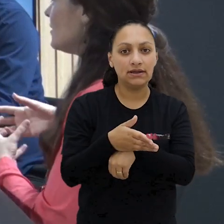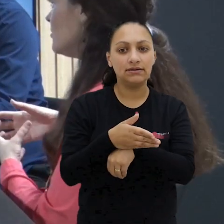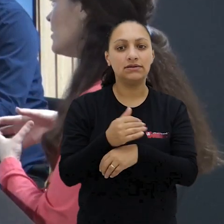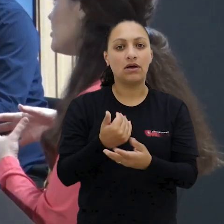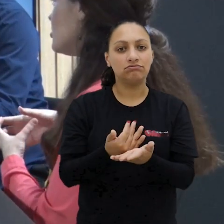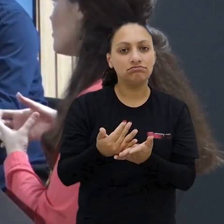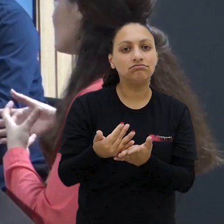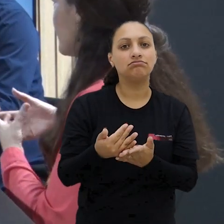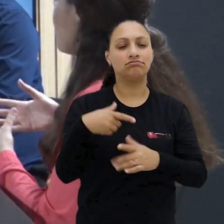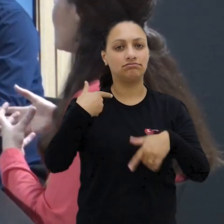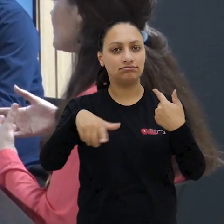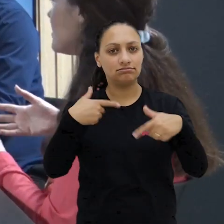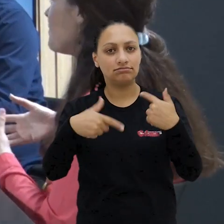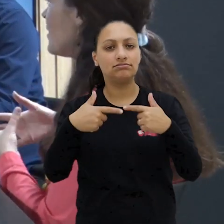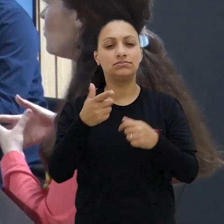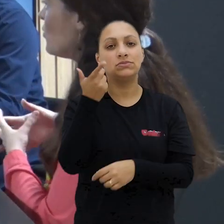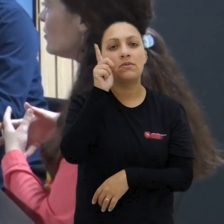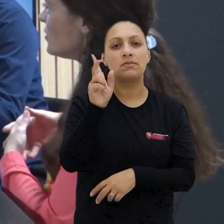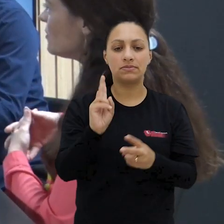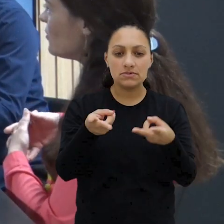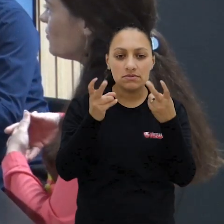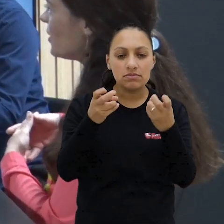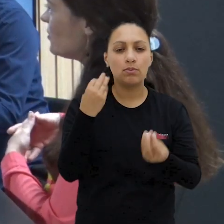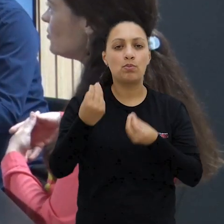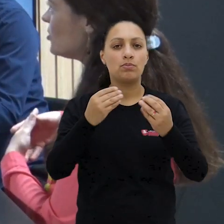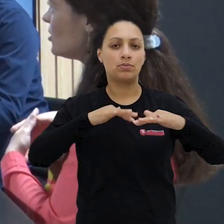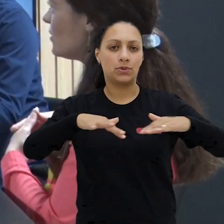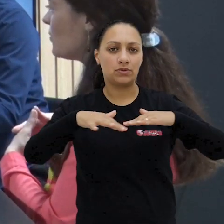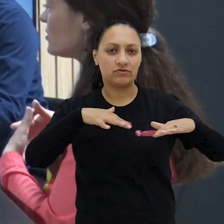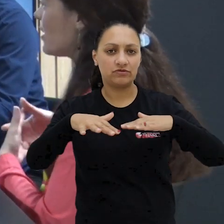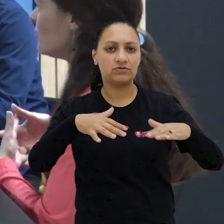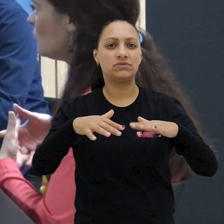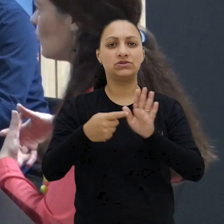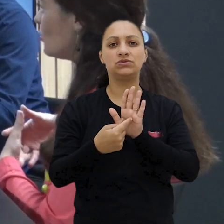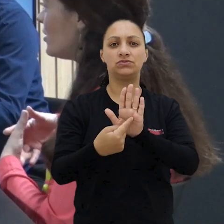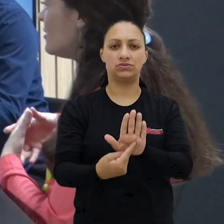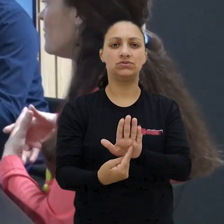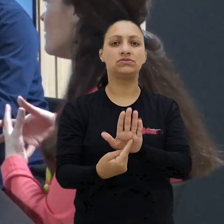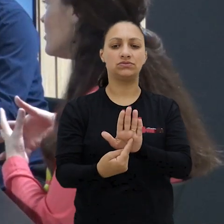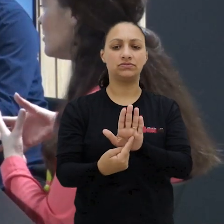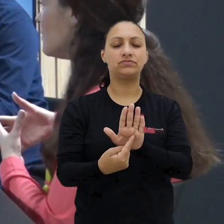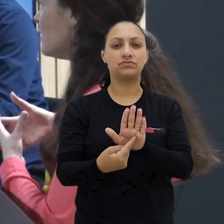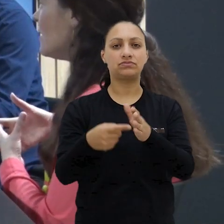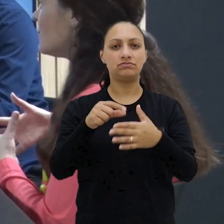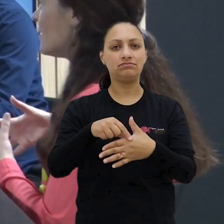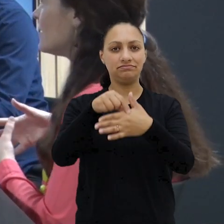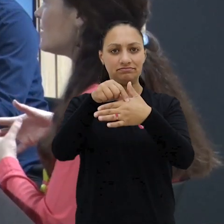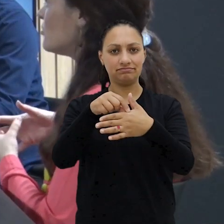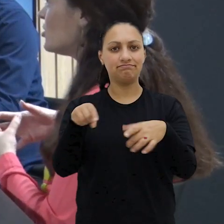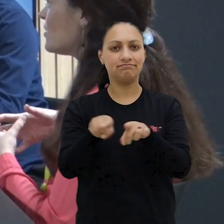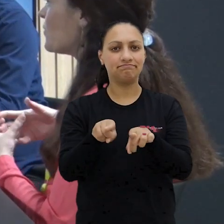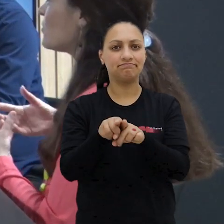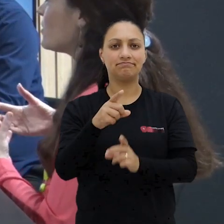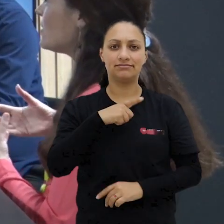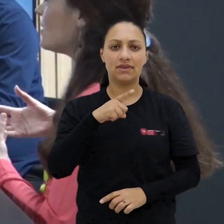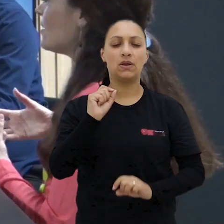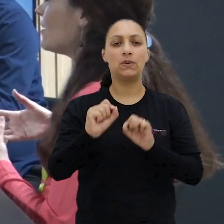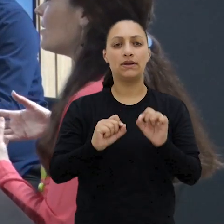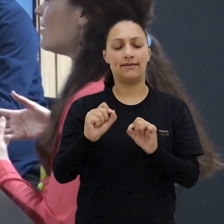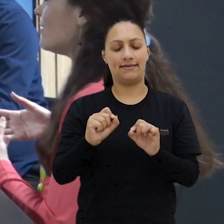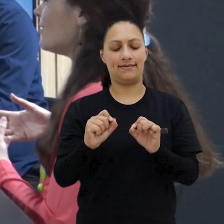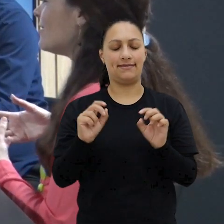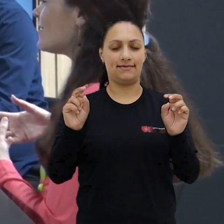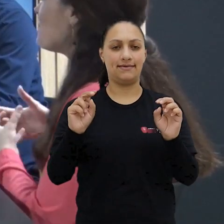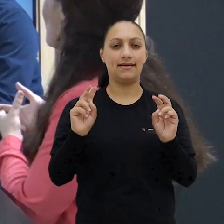foi trabalhando e a gente consegue perceber o quanto esse movimento de mostrar o todo, e também eu acho que também tem a questão de que as